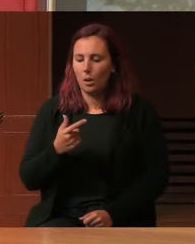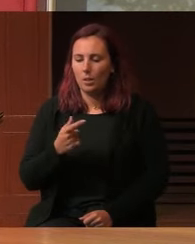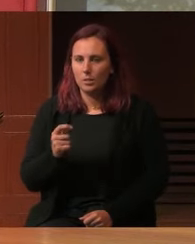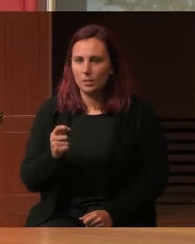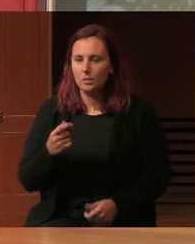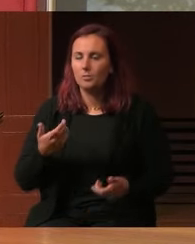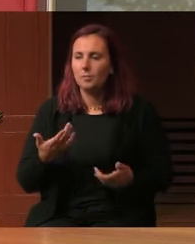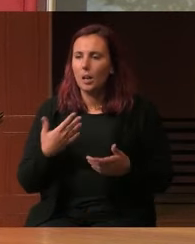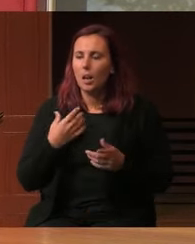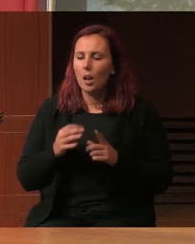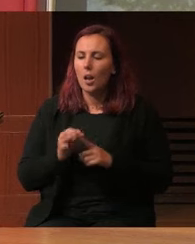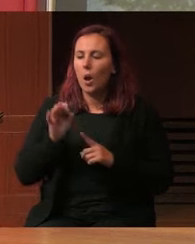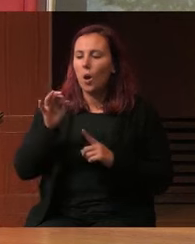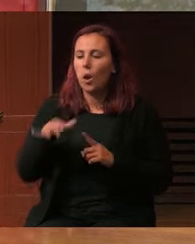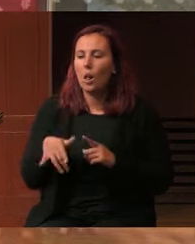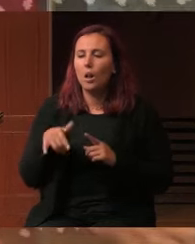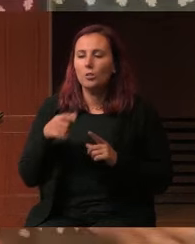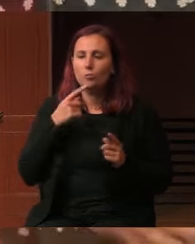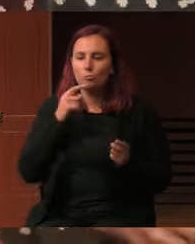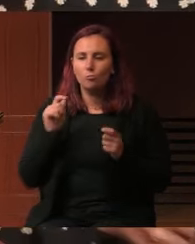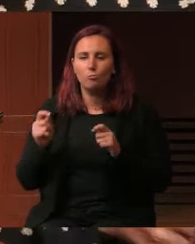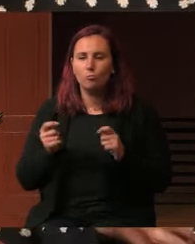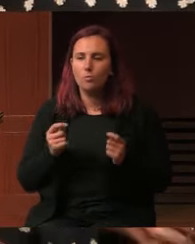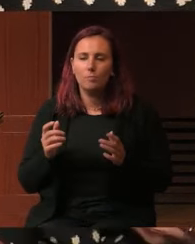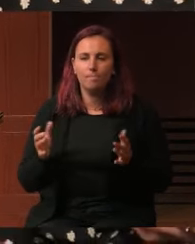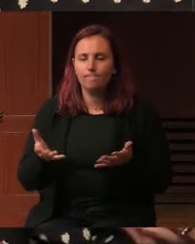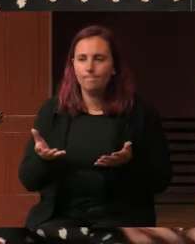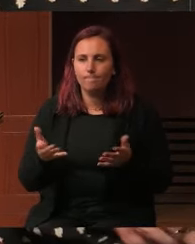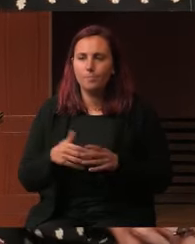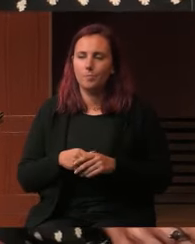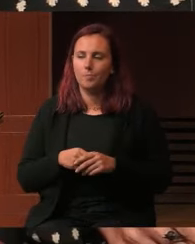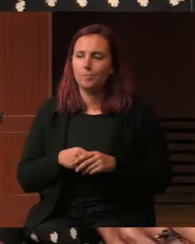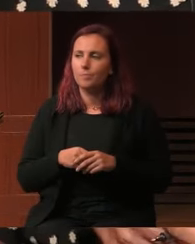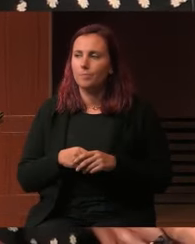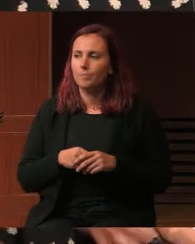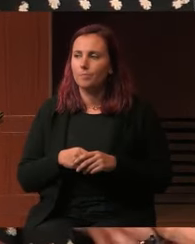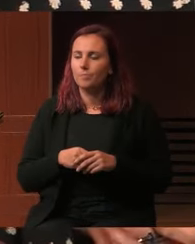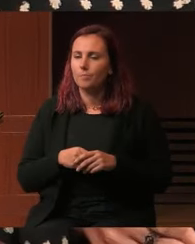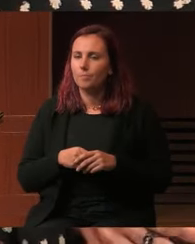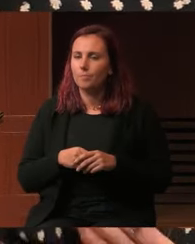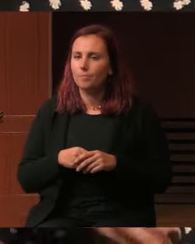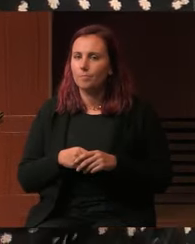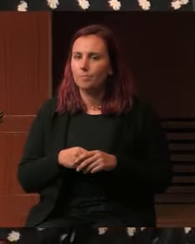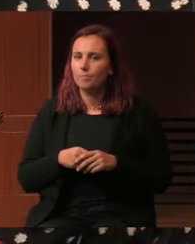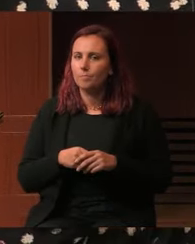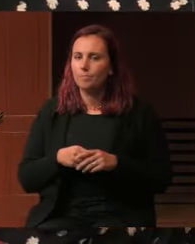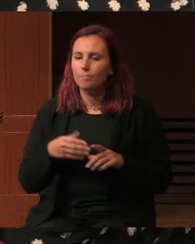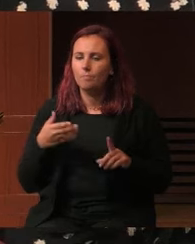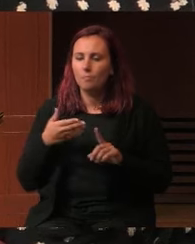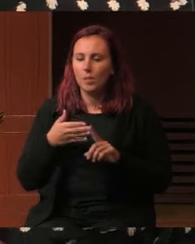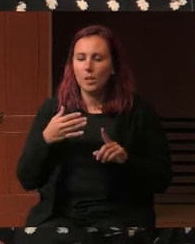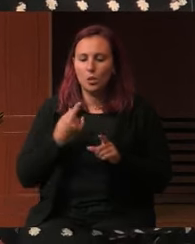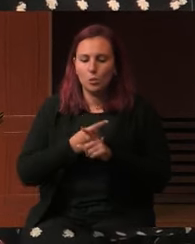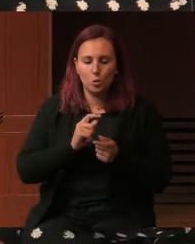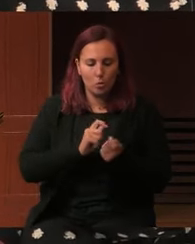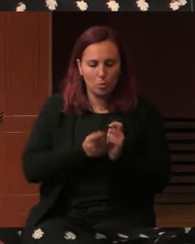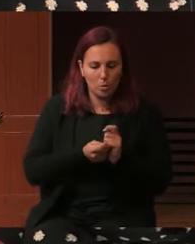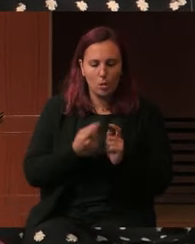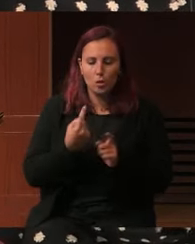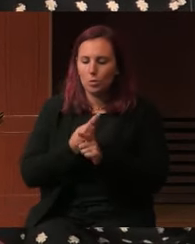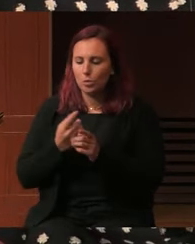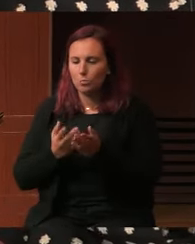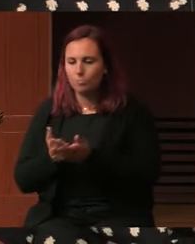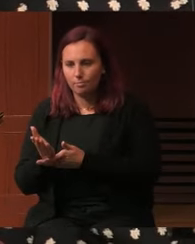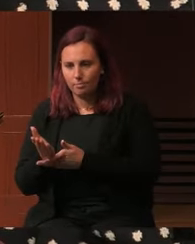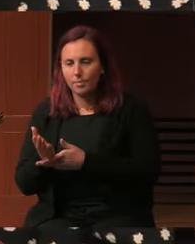Bom, o meu contributo para esta discussão é centrado no que muda e no que se mantém. Portanto, eu